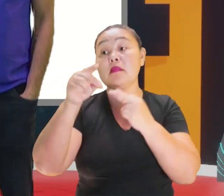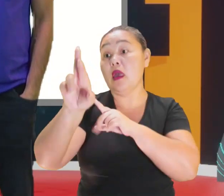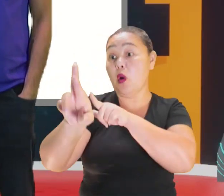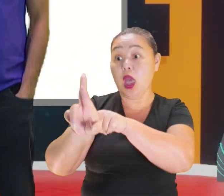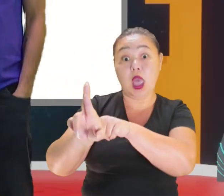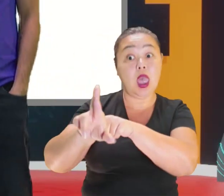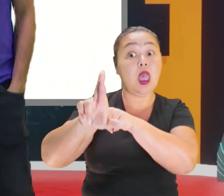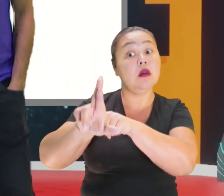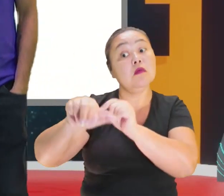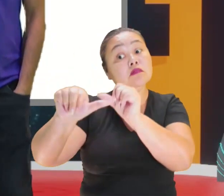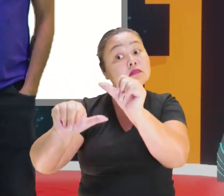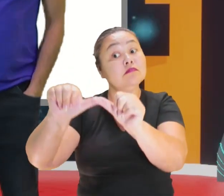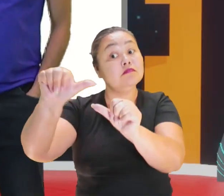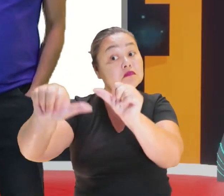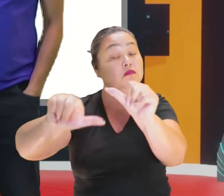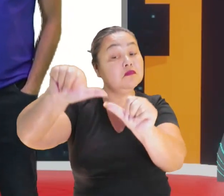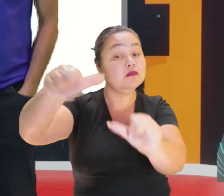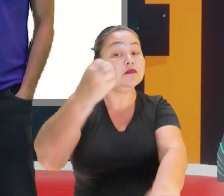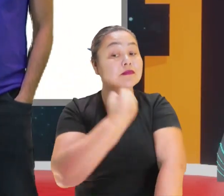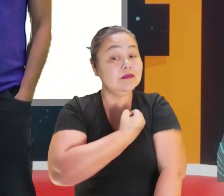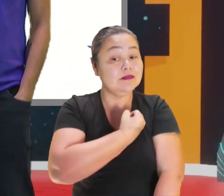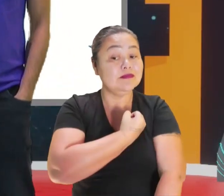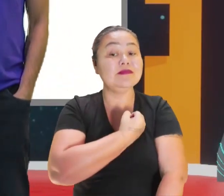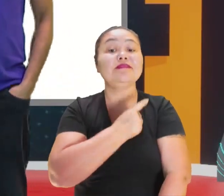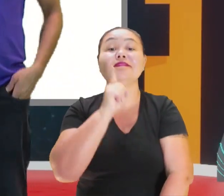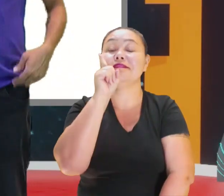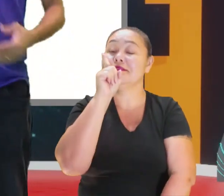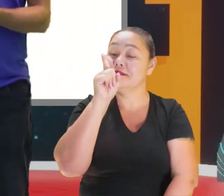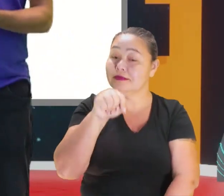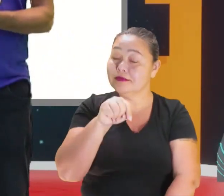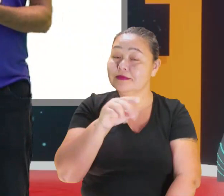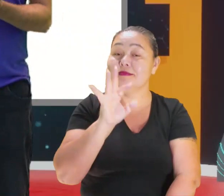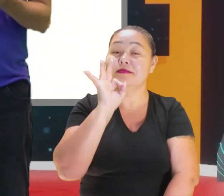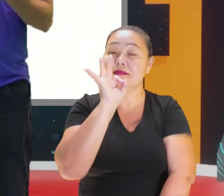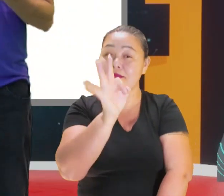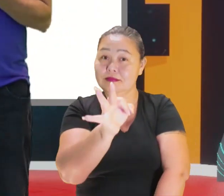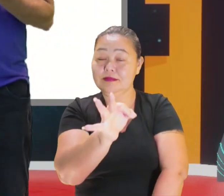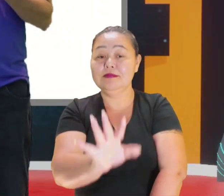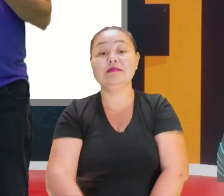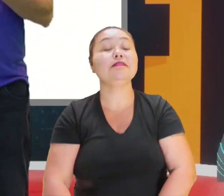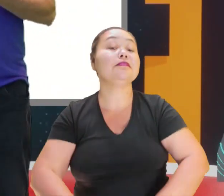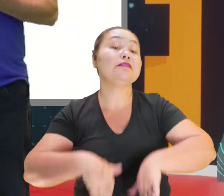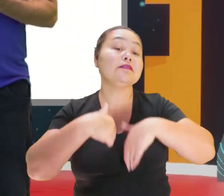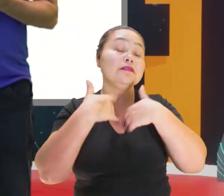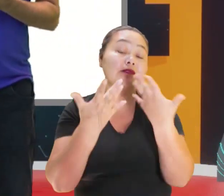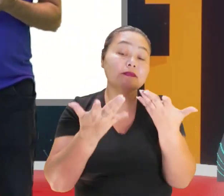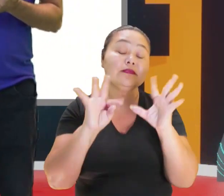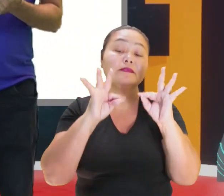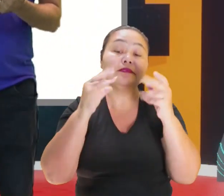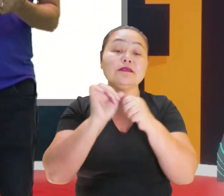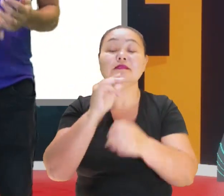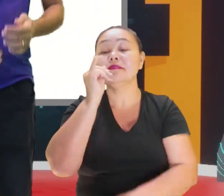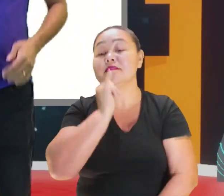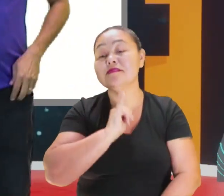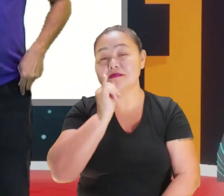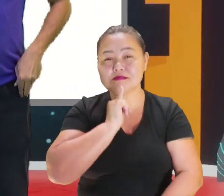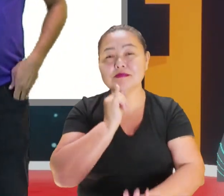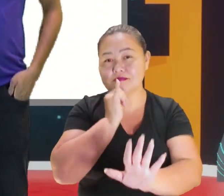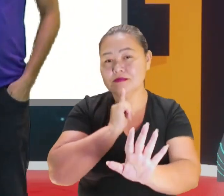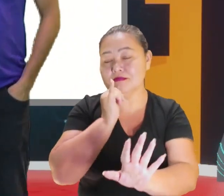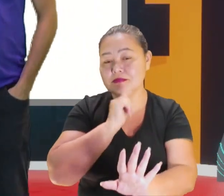r, que pode variar de valor. Isso mesmo. Certinho? Beleza. E claro, né, com tudo isso, exemplos aí